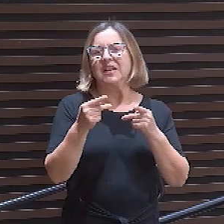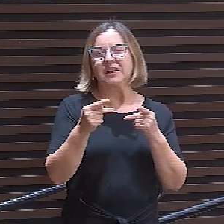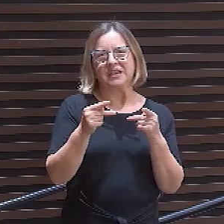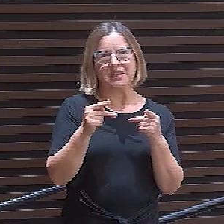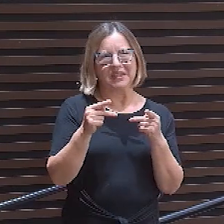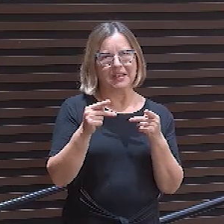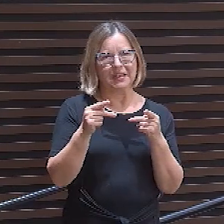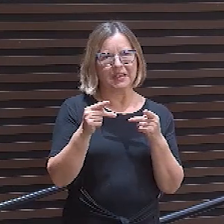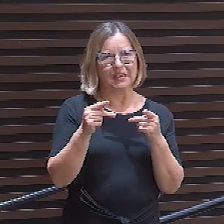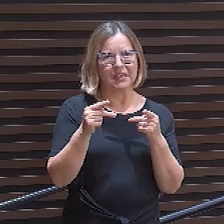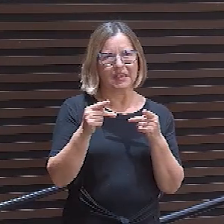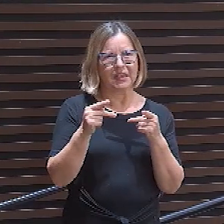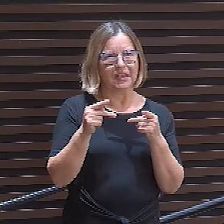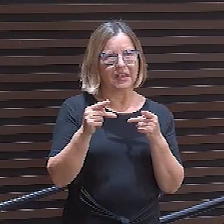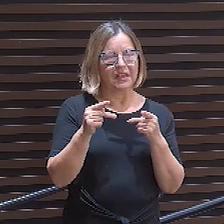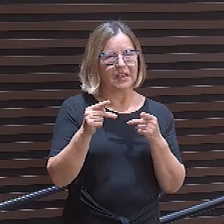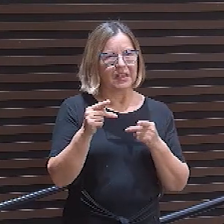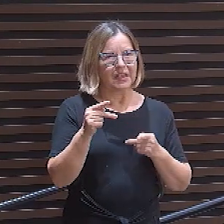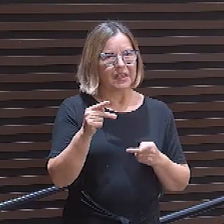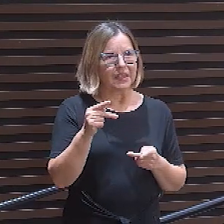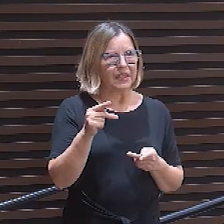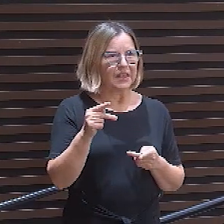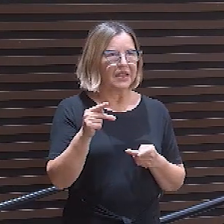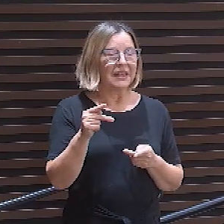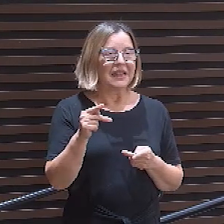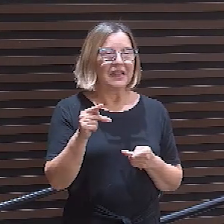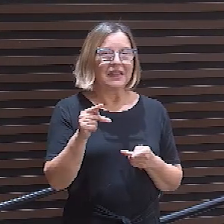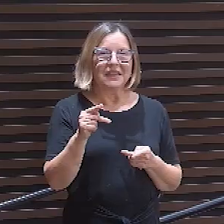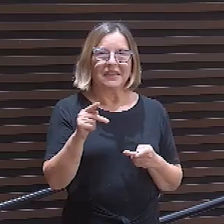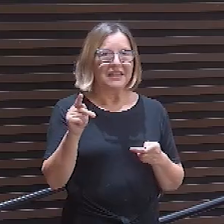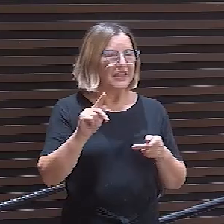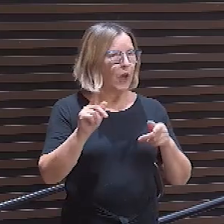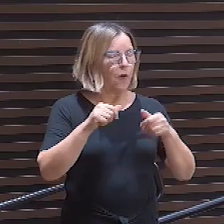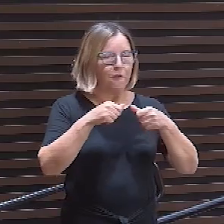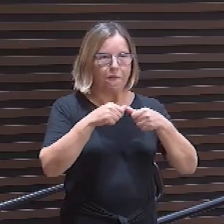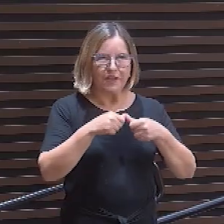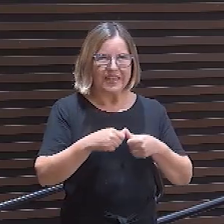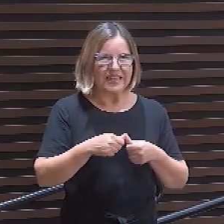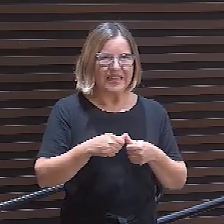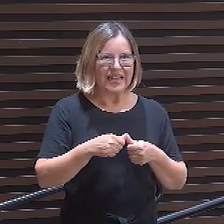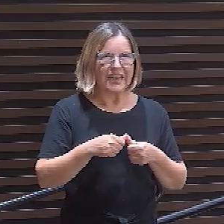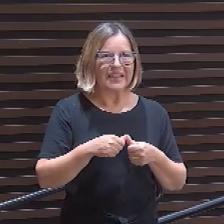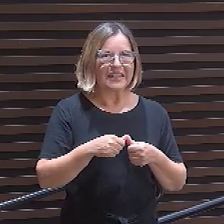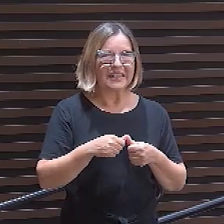nenhuma célula, porque é a mão do Senhor que está nesse negócio.